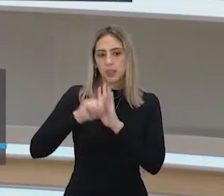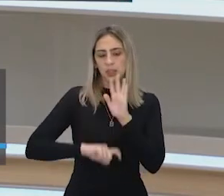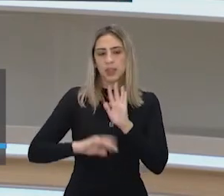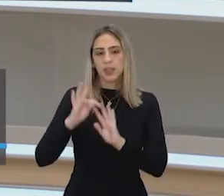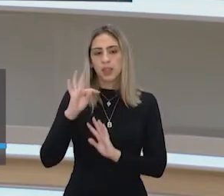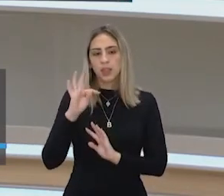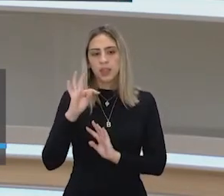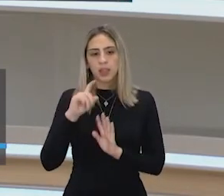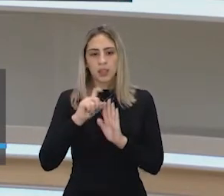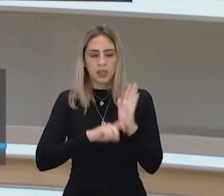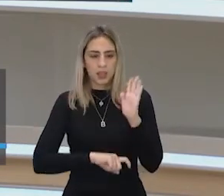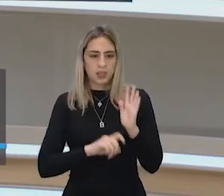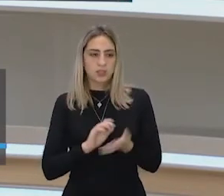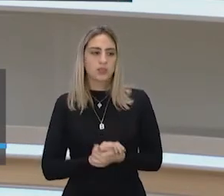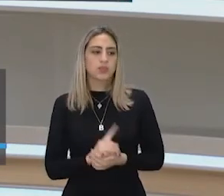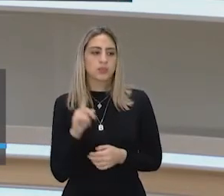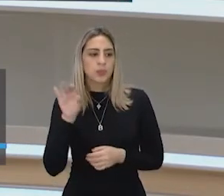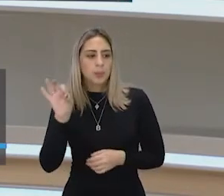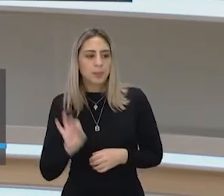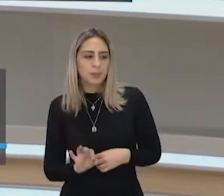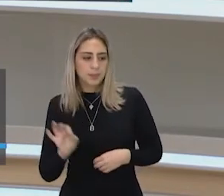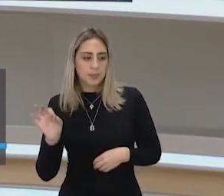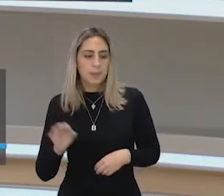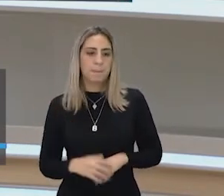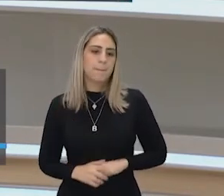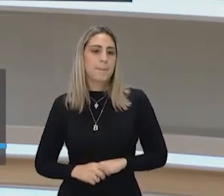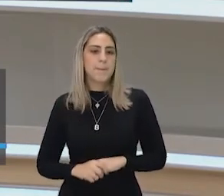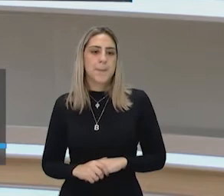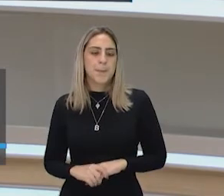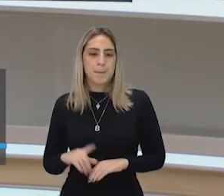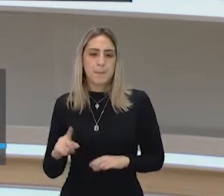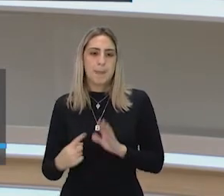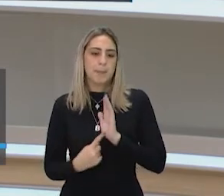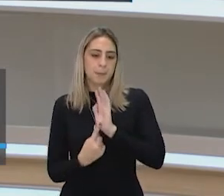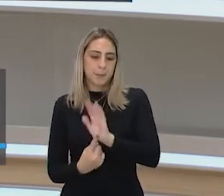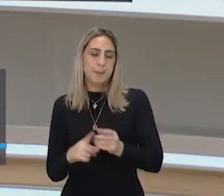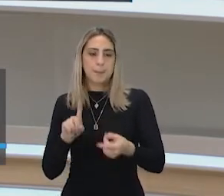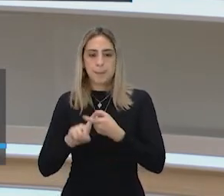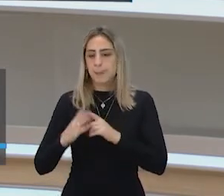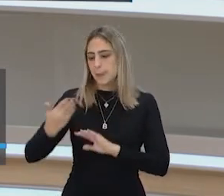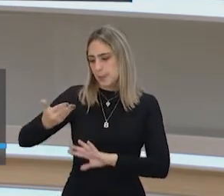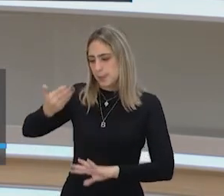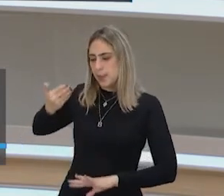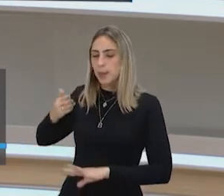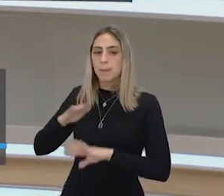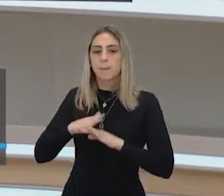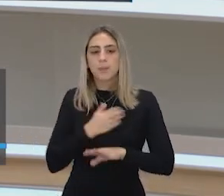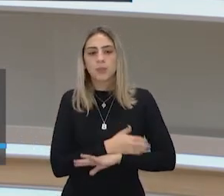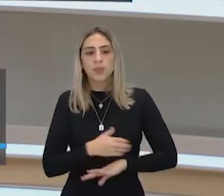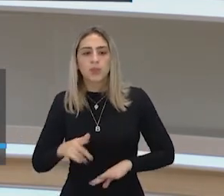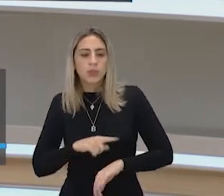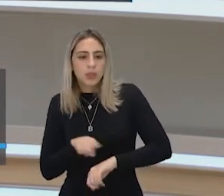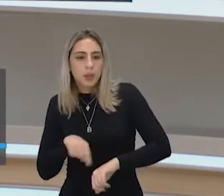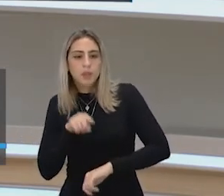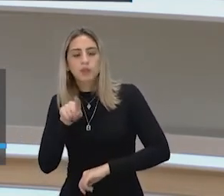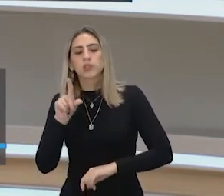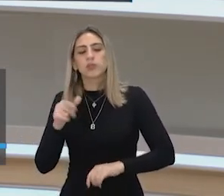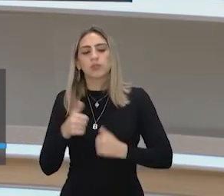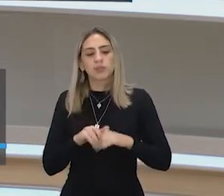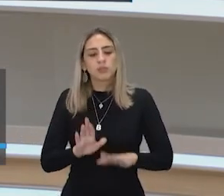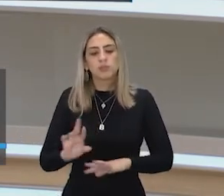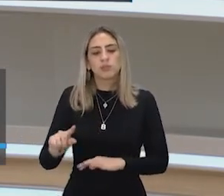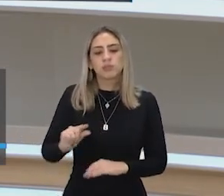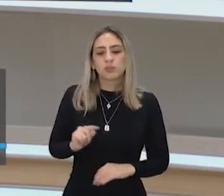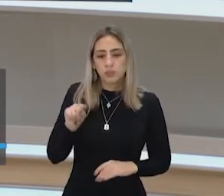sempre uma porcentagem do que você apresentou, né? Do que você devia antes, por um tempo que você fica emprestado. Se